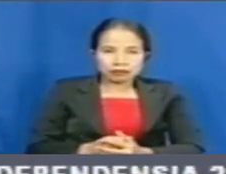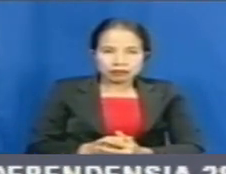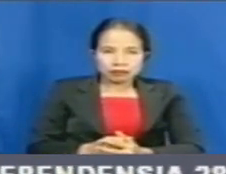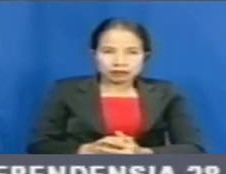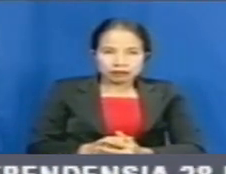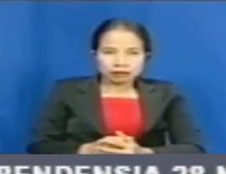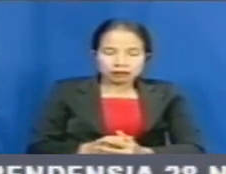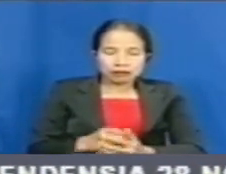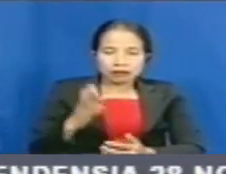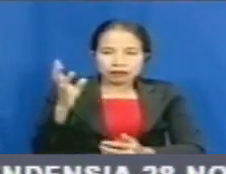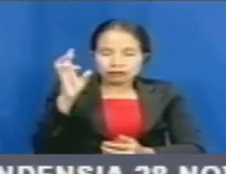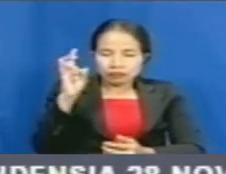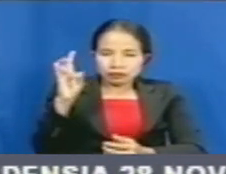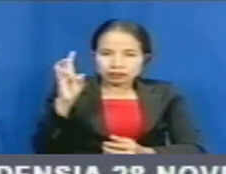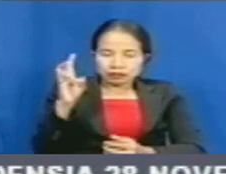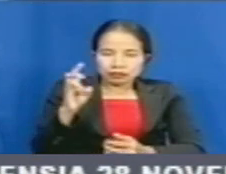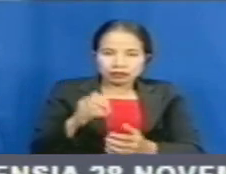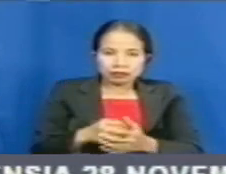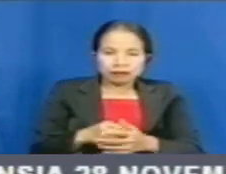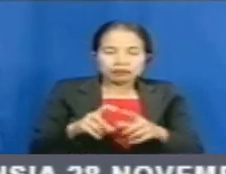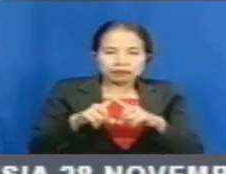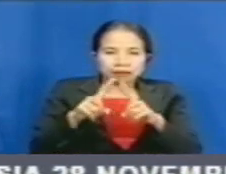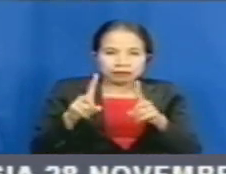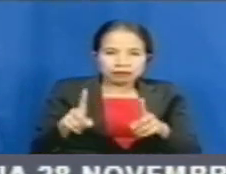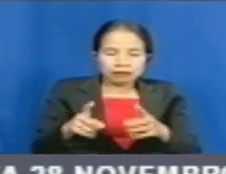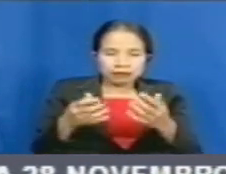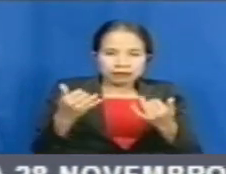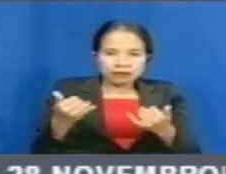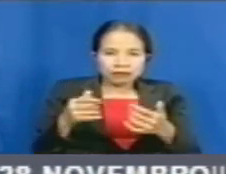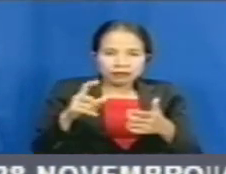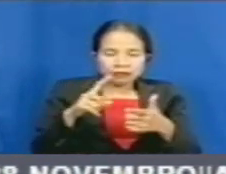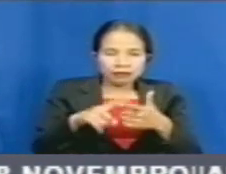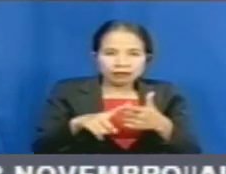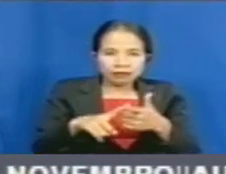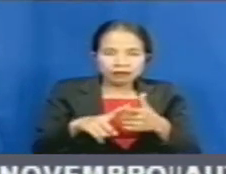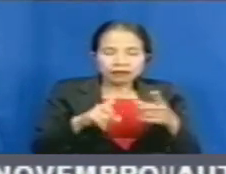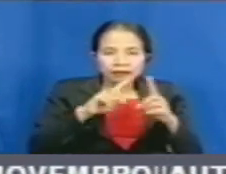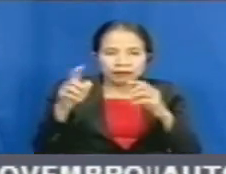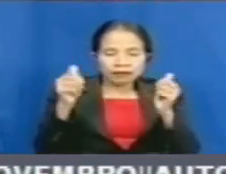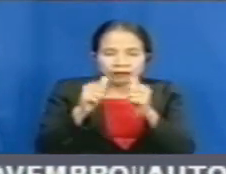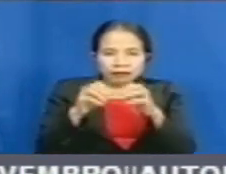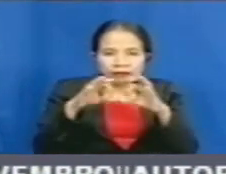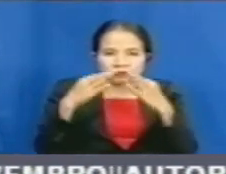Atmolo, resin, kito. Me dune a ohe in depois de consulta o familia,